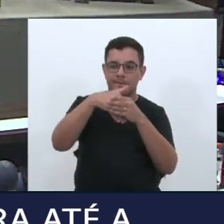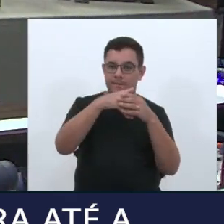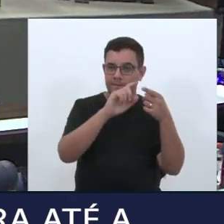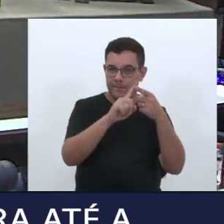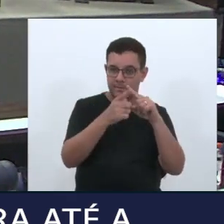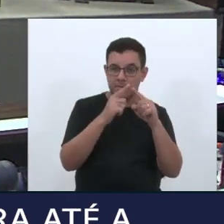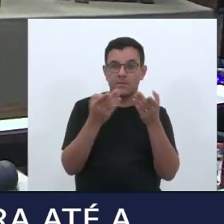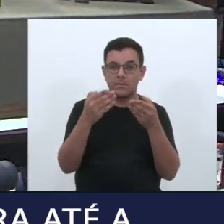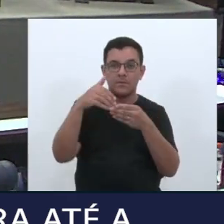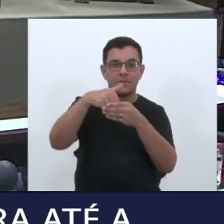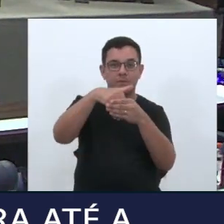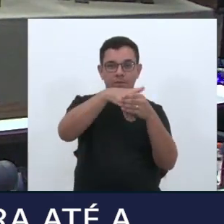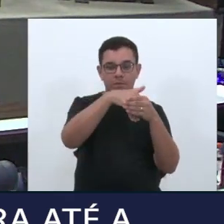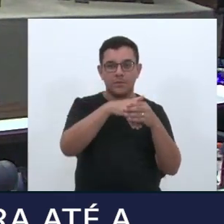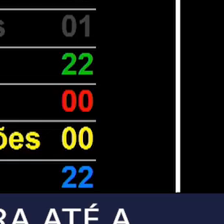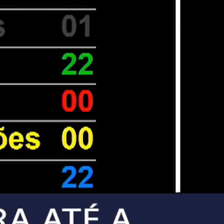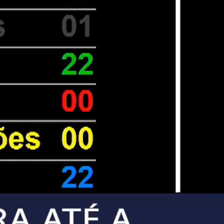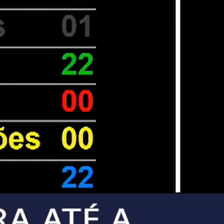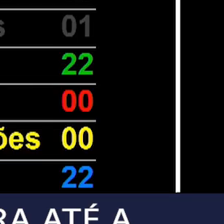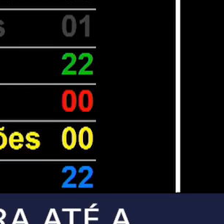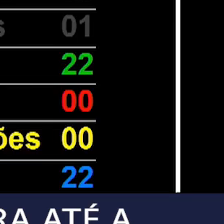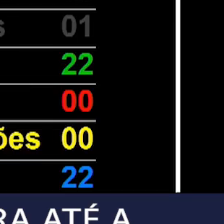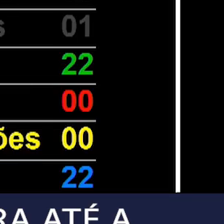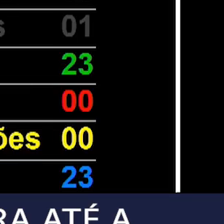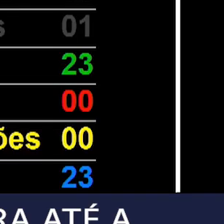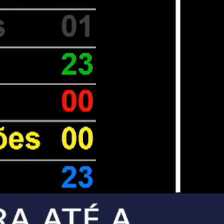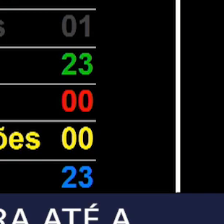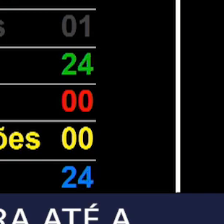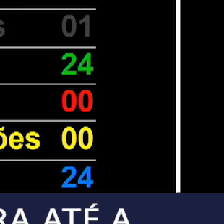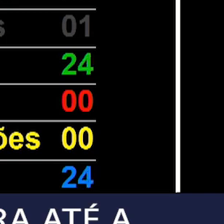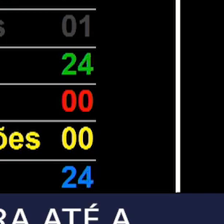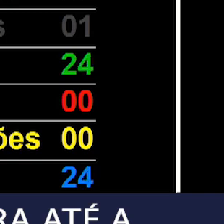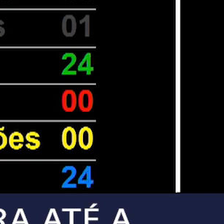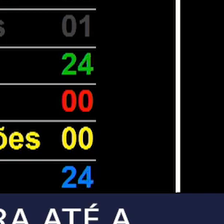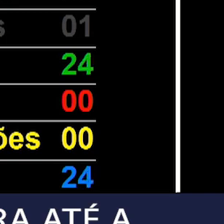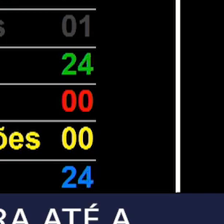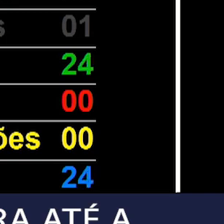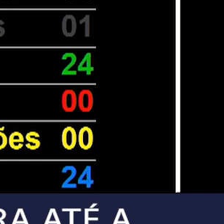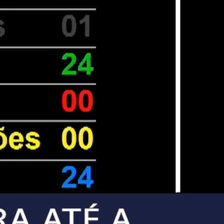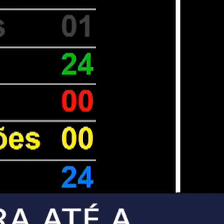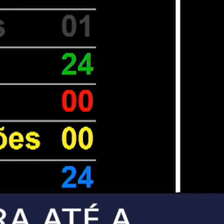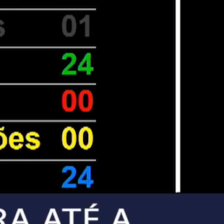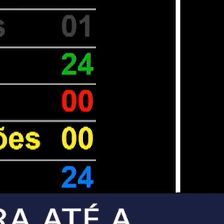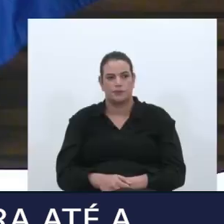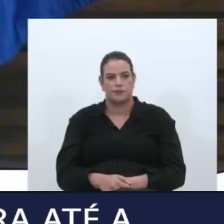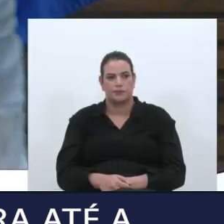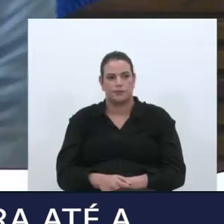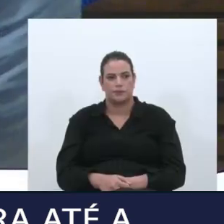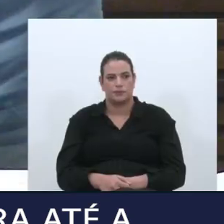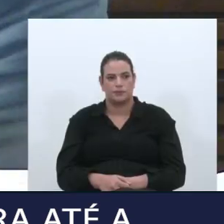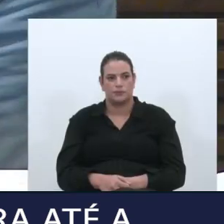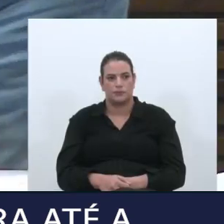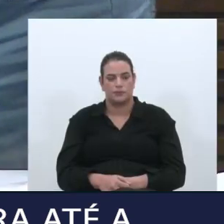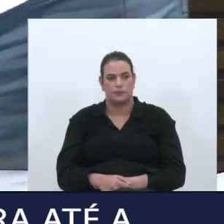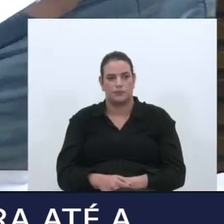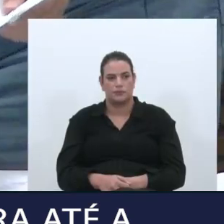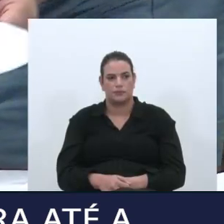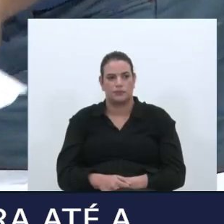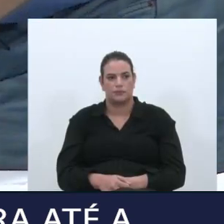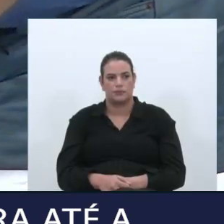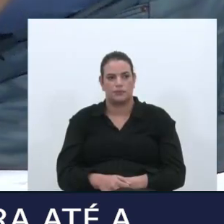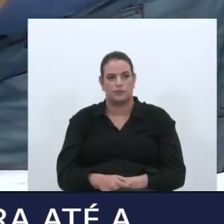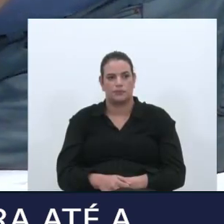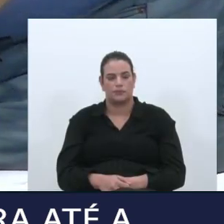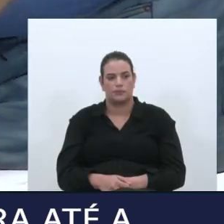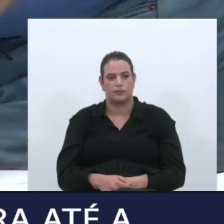2024 de acordo com o projetos o hospital Estela Mares receberia R 6 milhões deais e o JJM